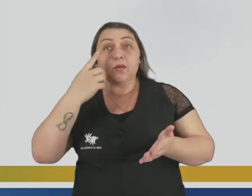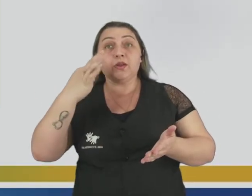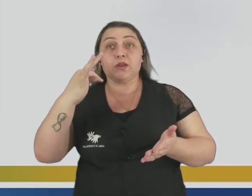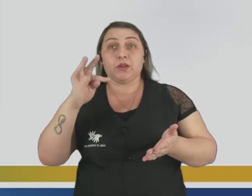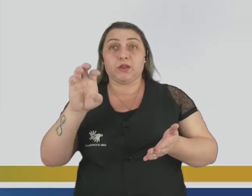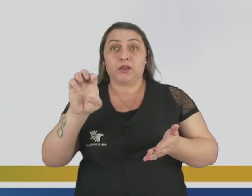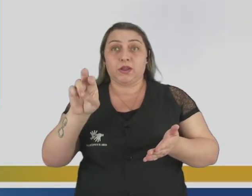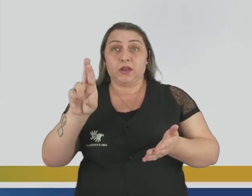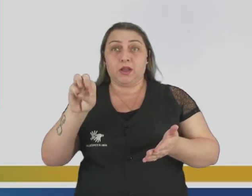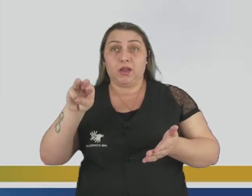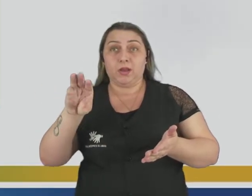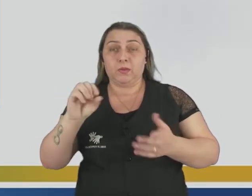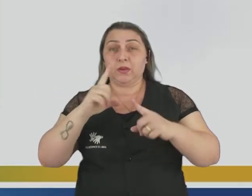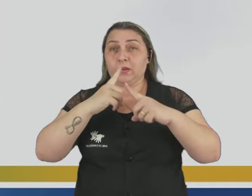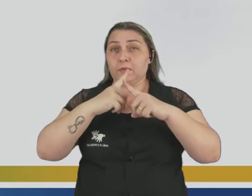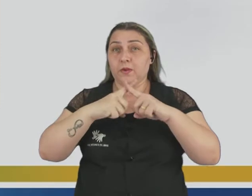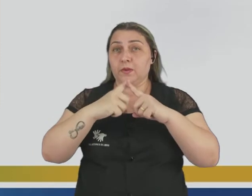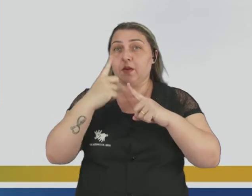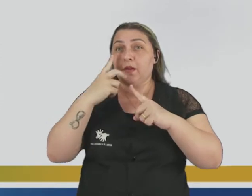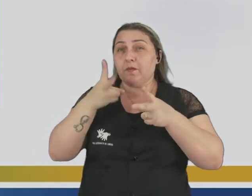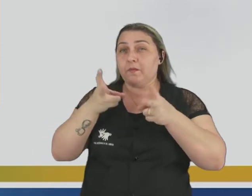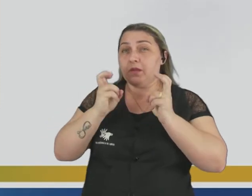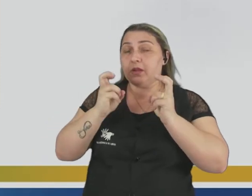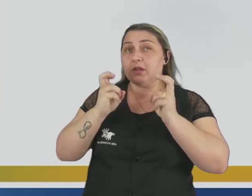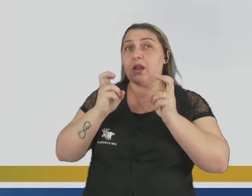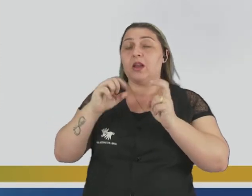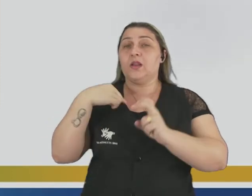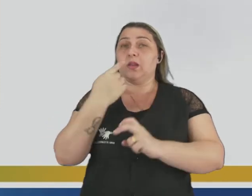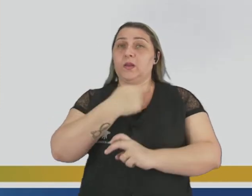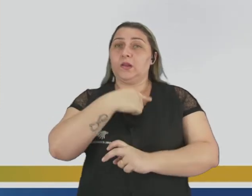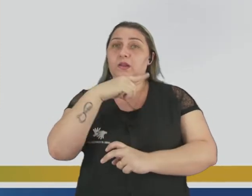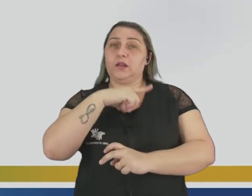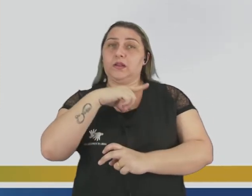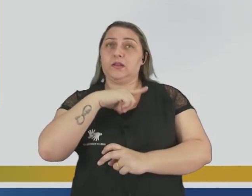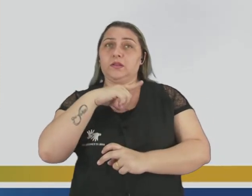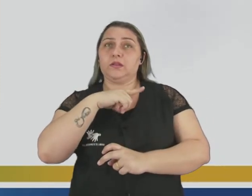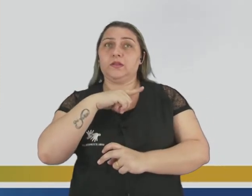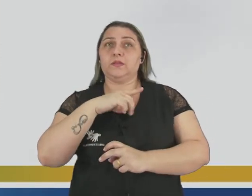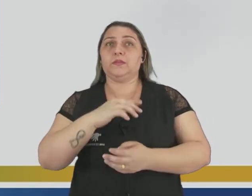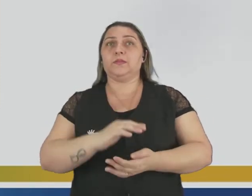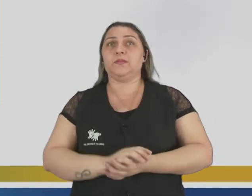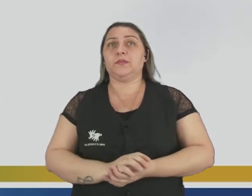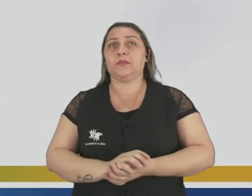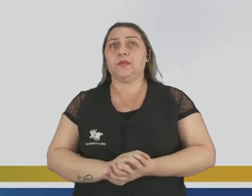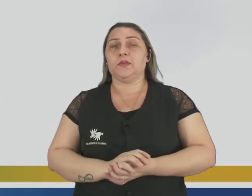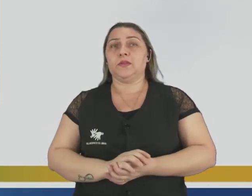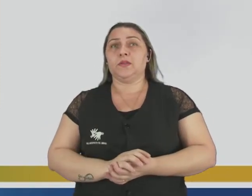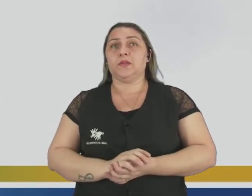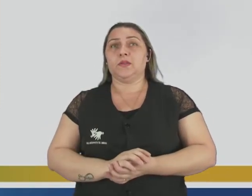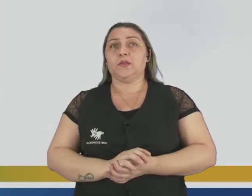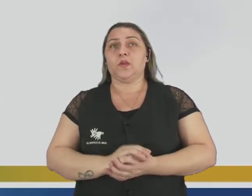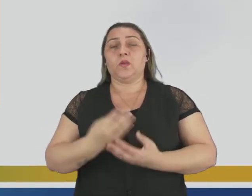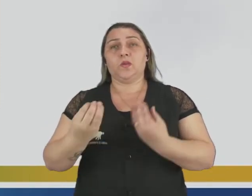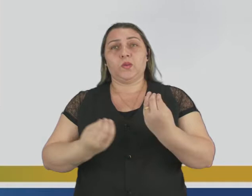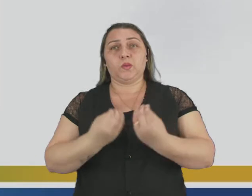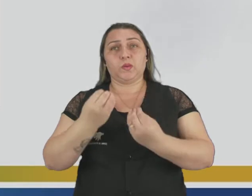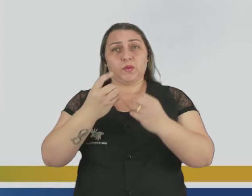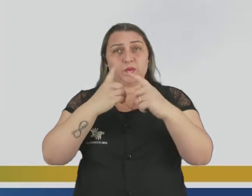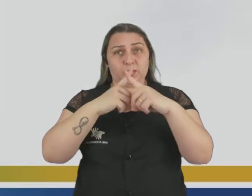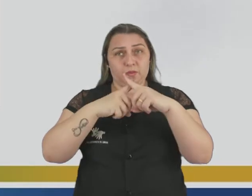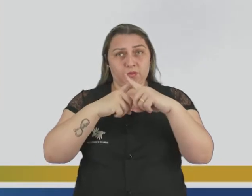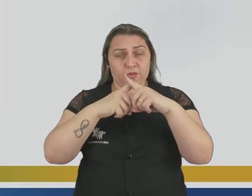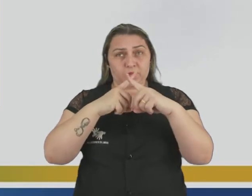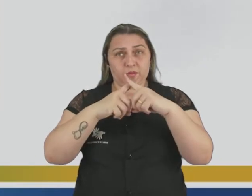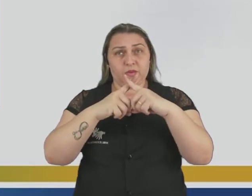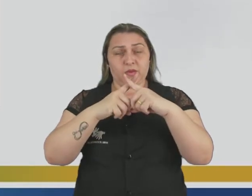da multiplicação. Observe comigo. Nós temos aí, né, a forma, uma